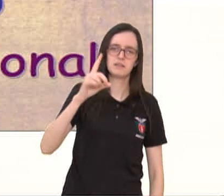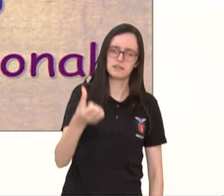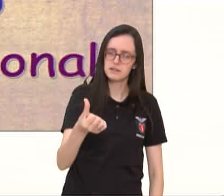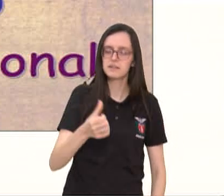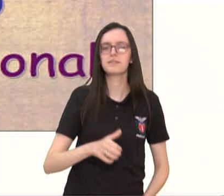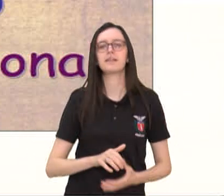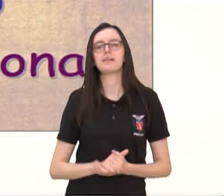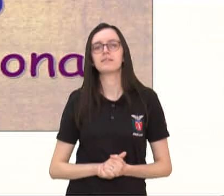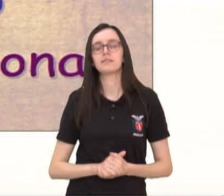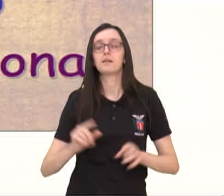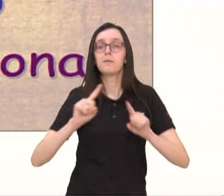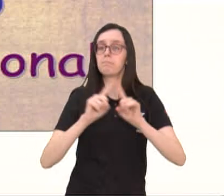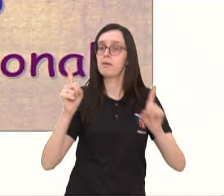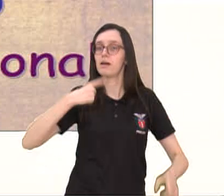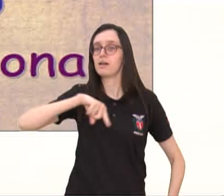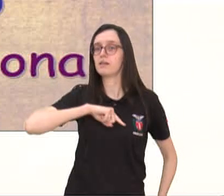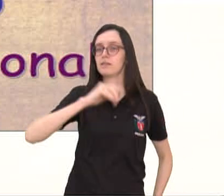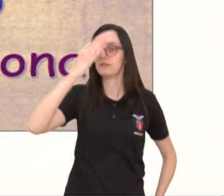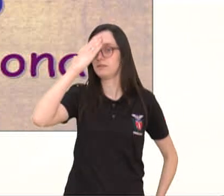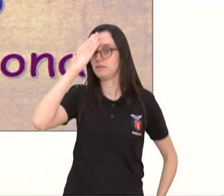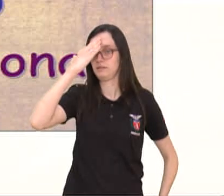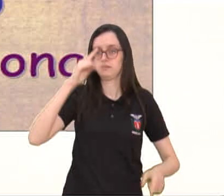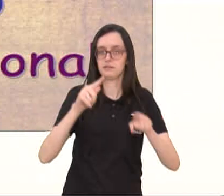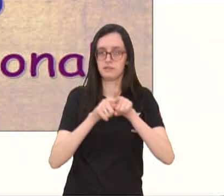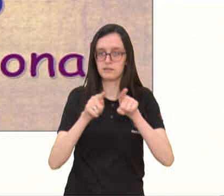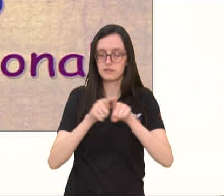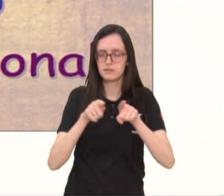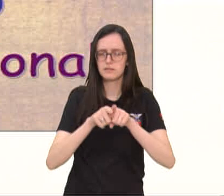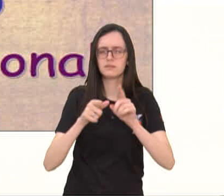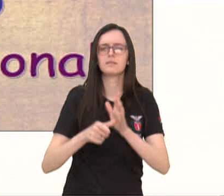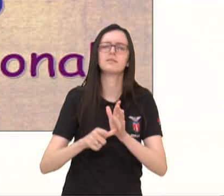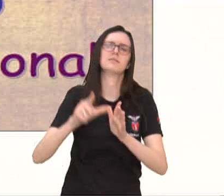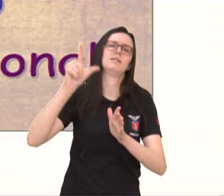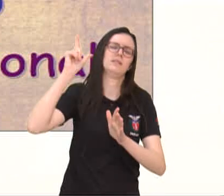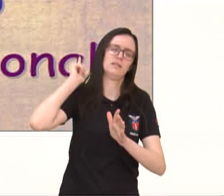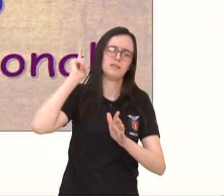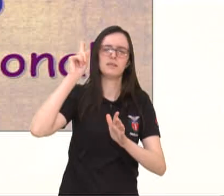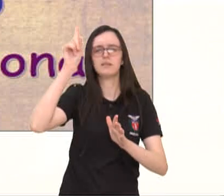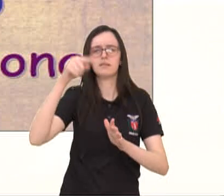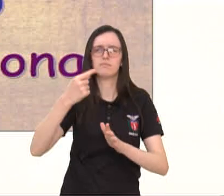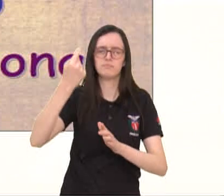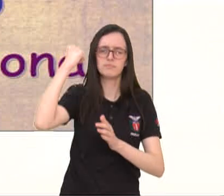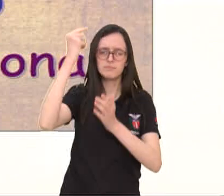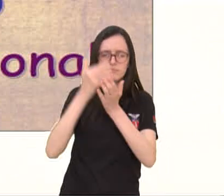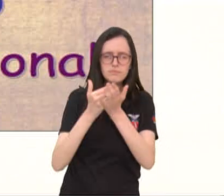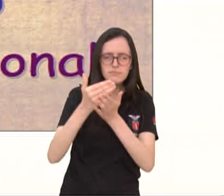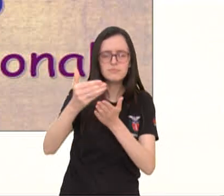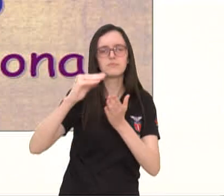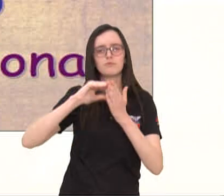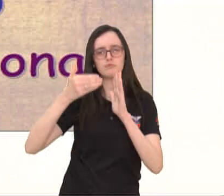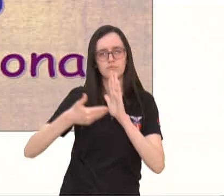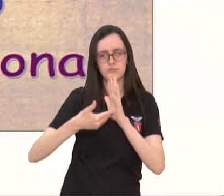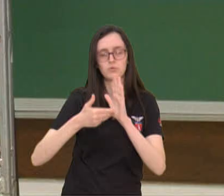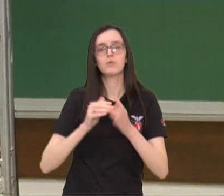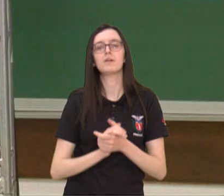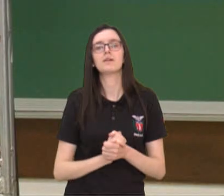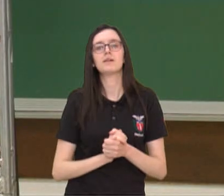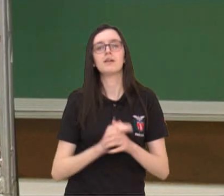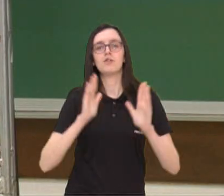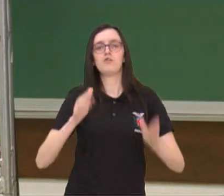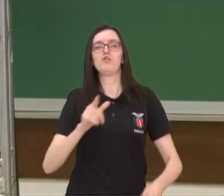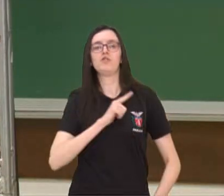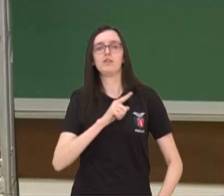né? Mas a gente sabe que bem antes disso, lá nos primórdios, já havia